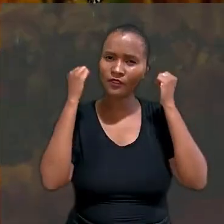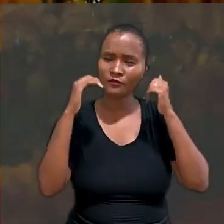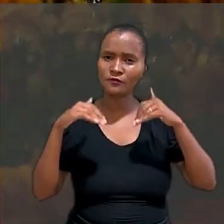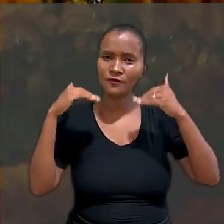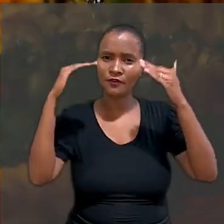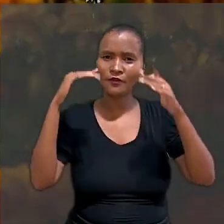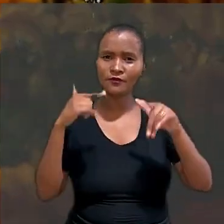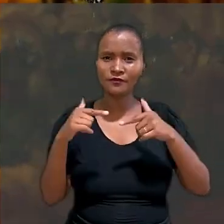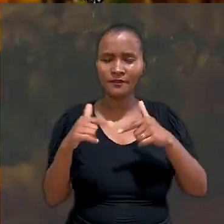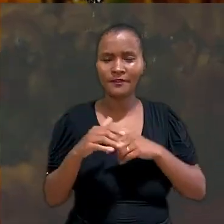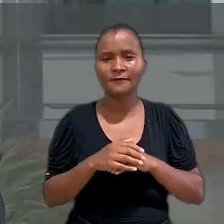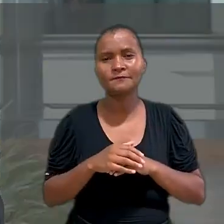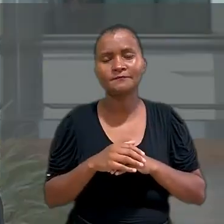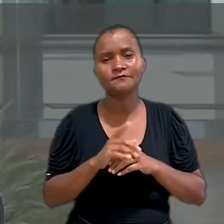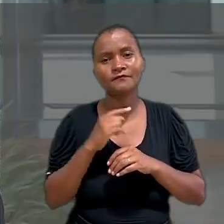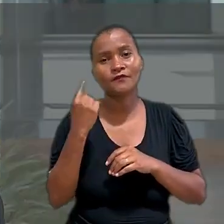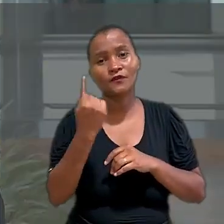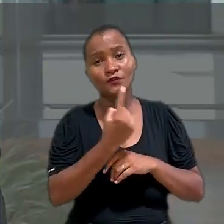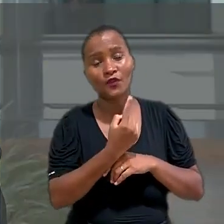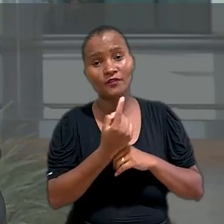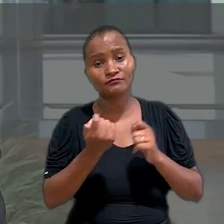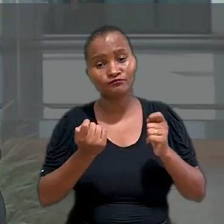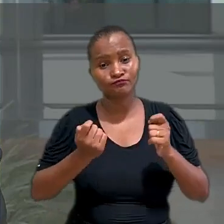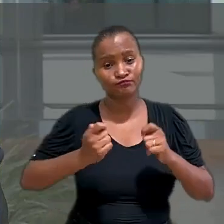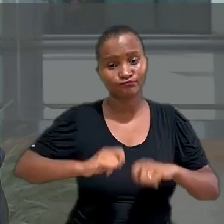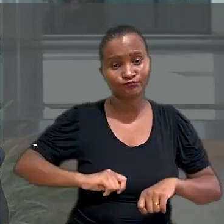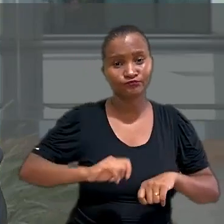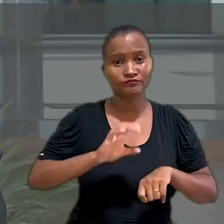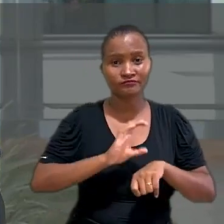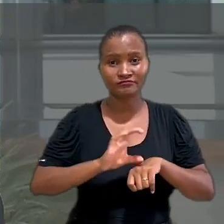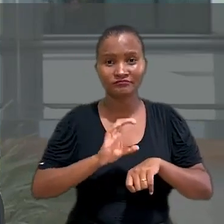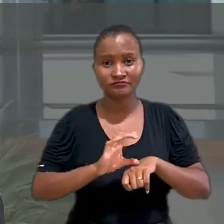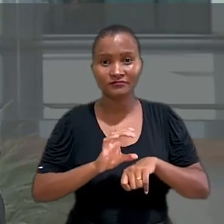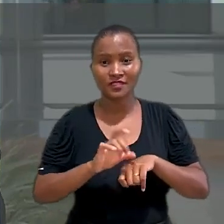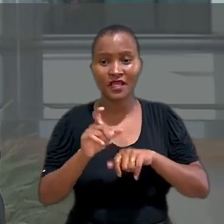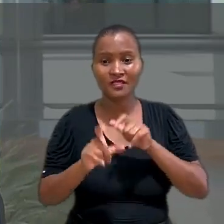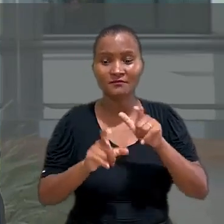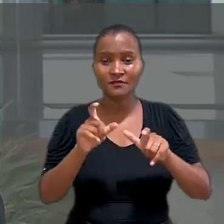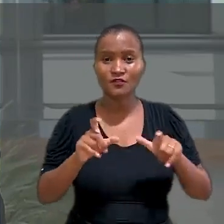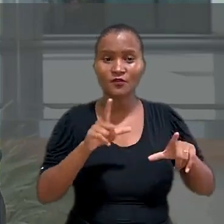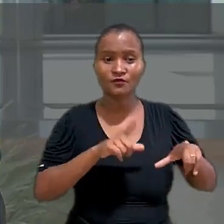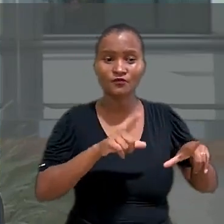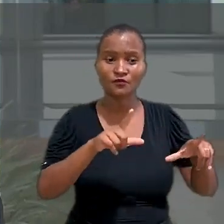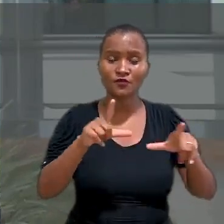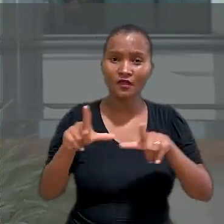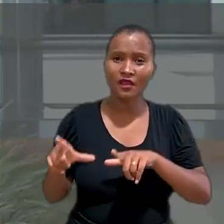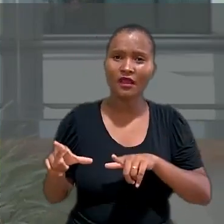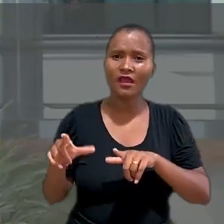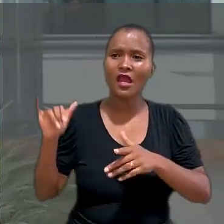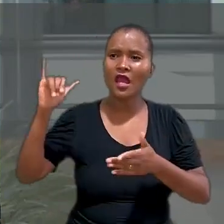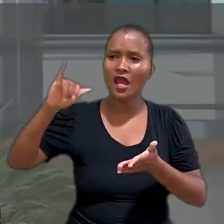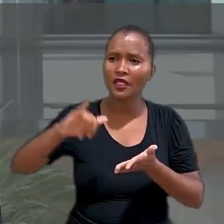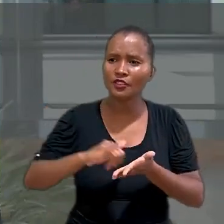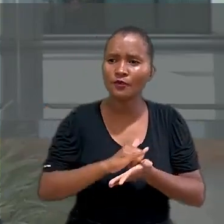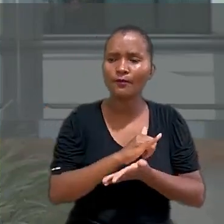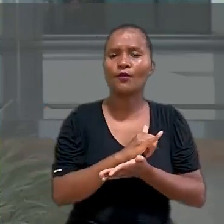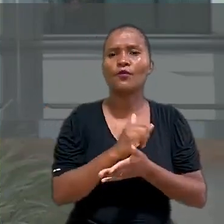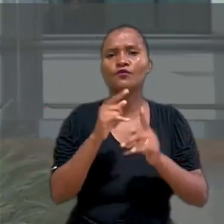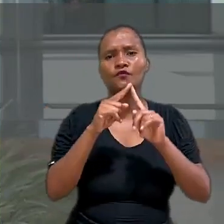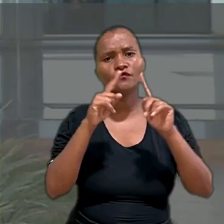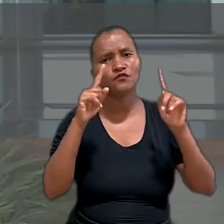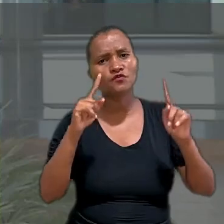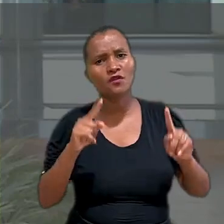Tribunal Superior do Trabalho. Nós capacitamos os agentes nesses locais, os agentes de aeroportos,